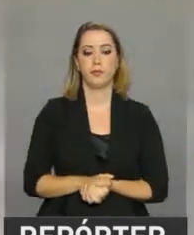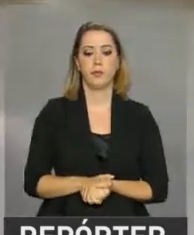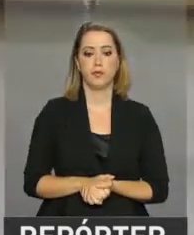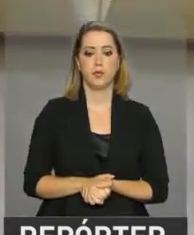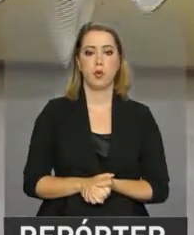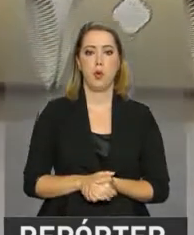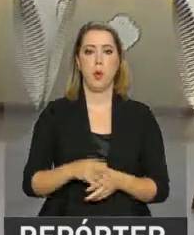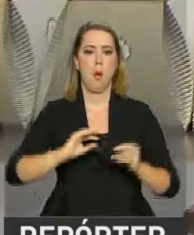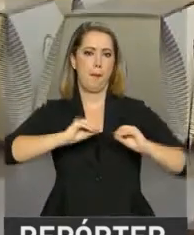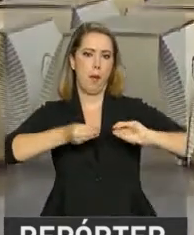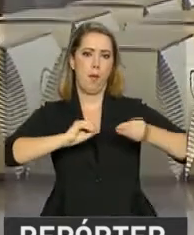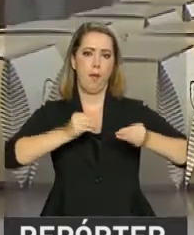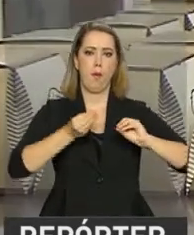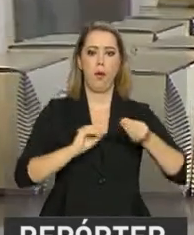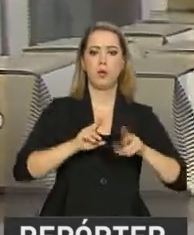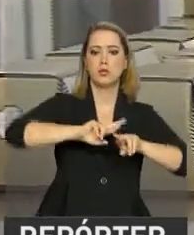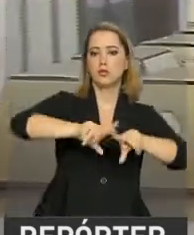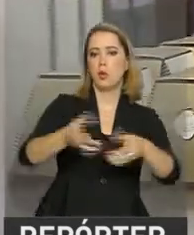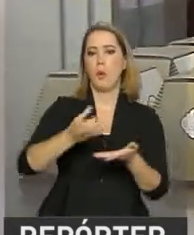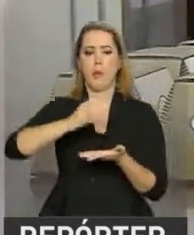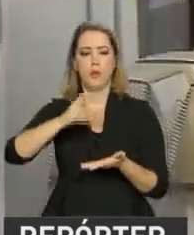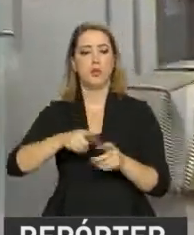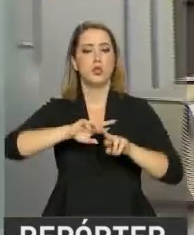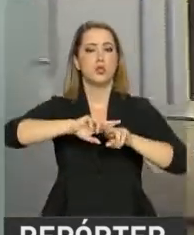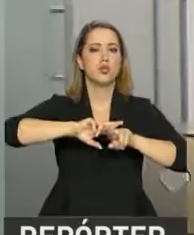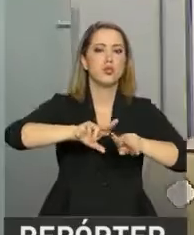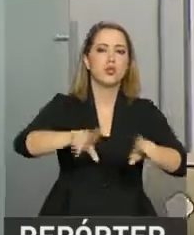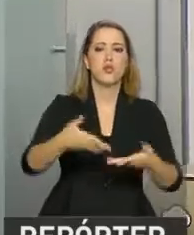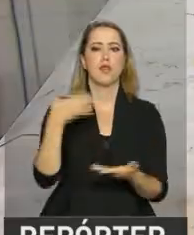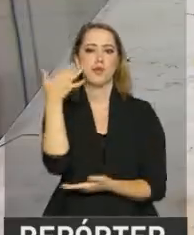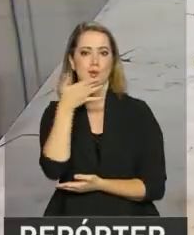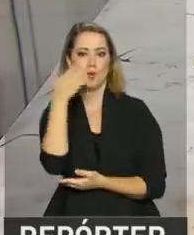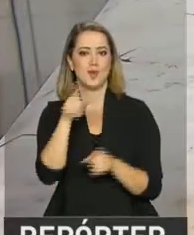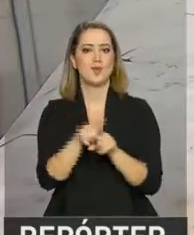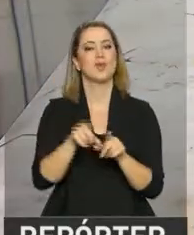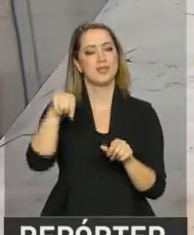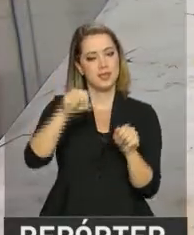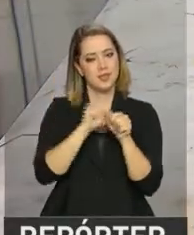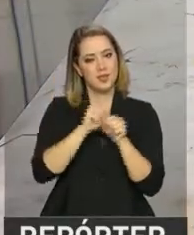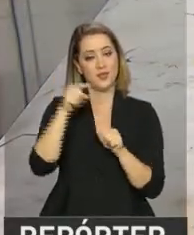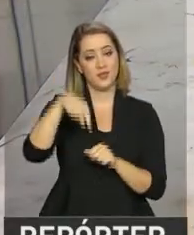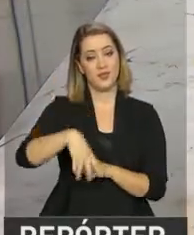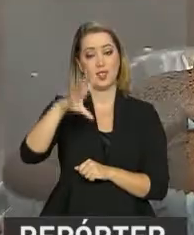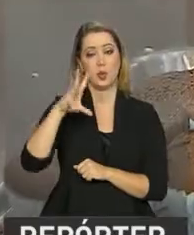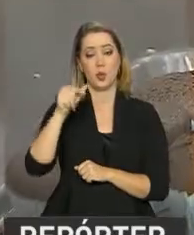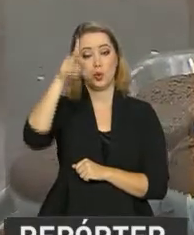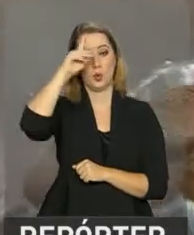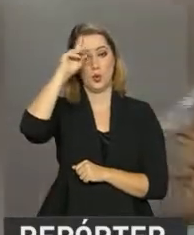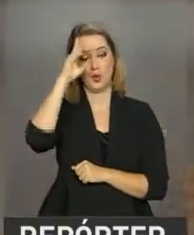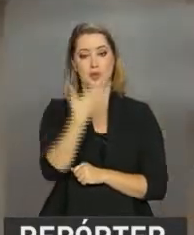bombons cap cakes panetones uma infinidade de doces que são produzidos todos os dias na